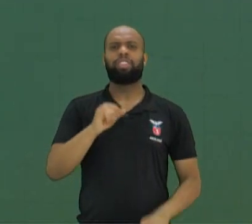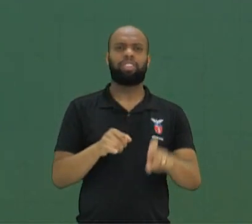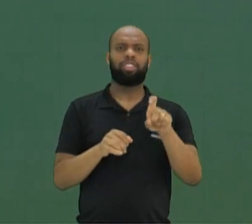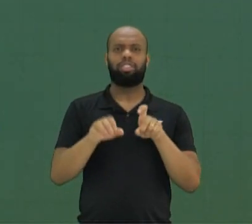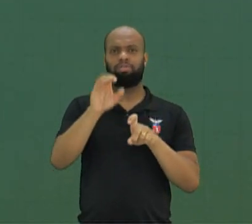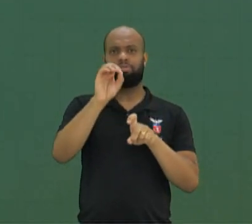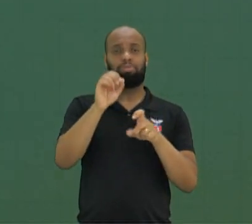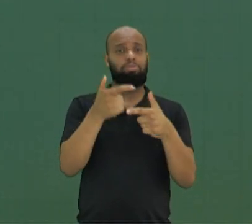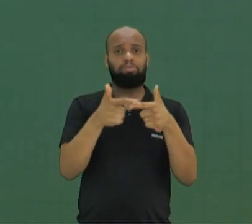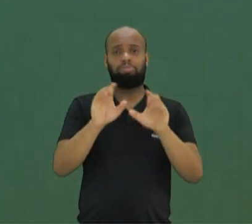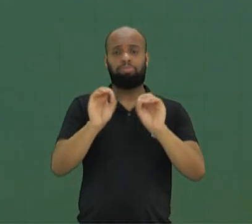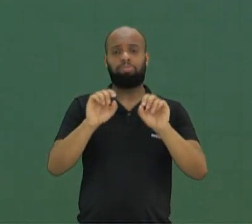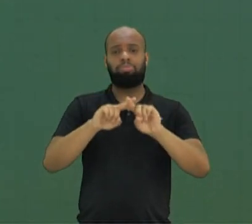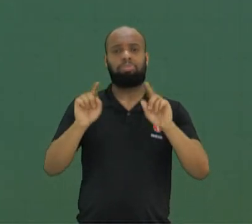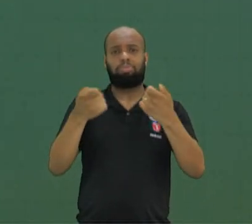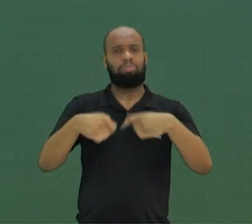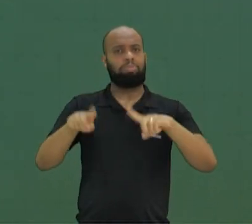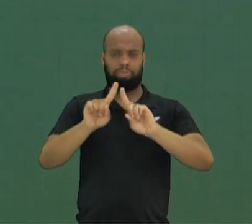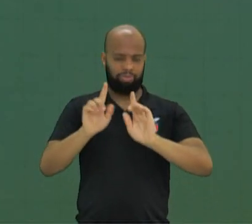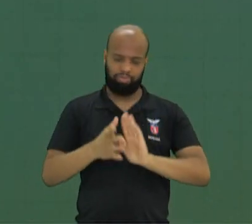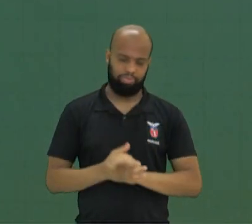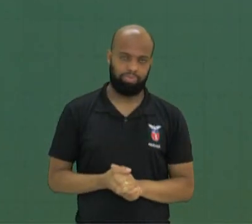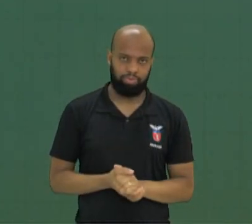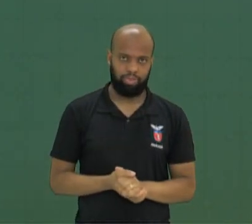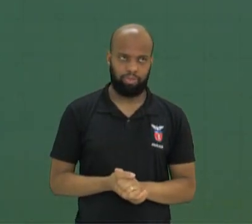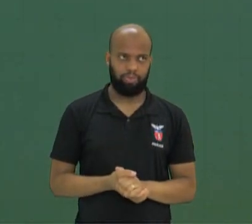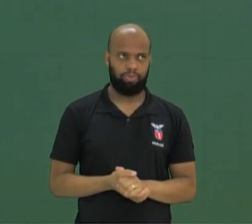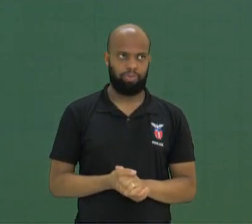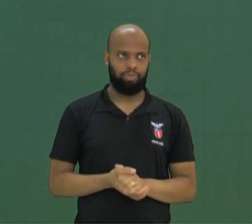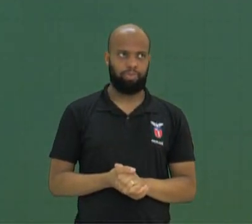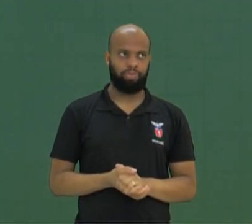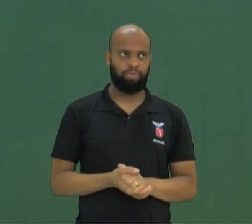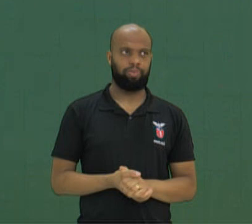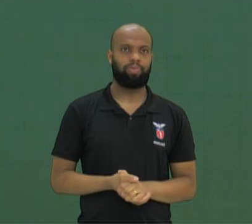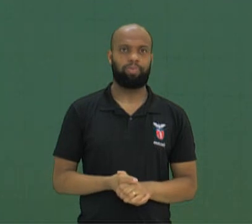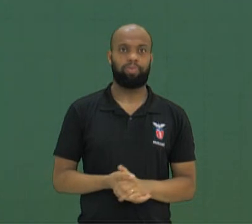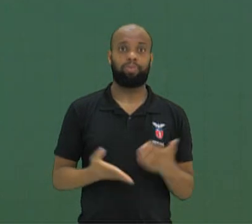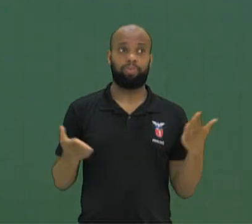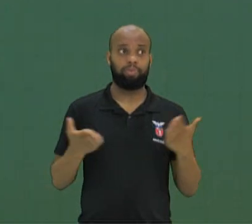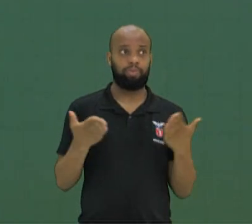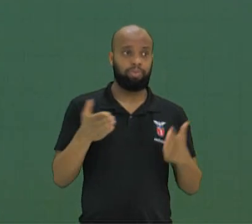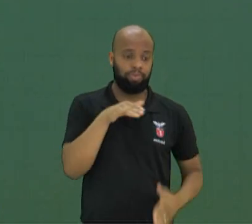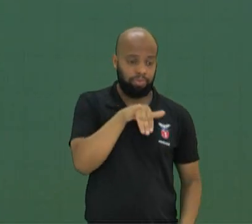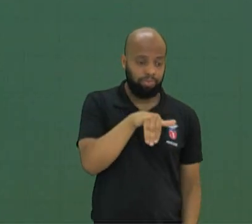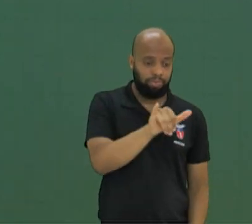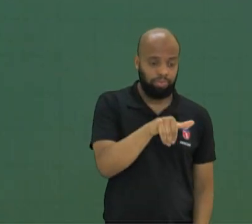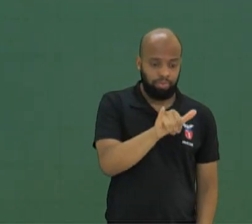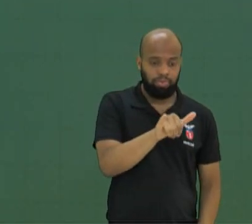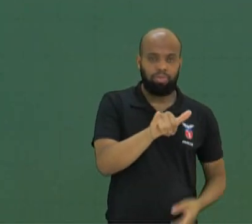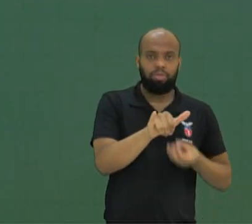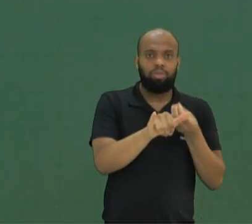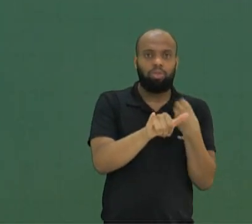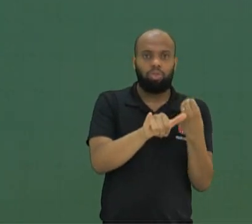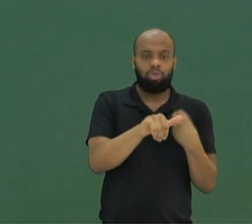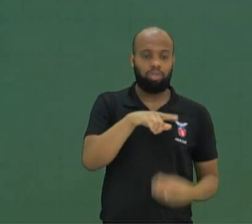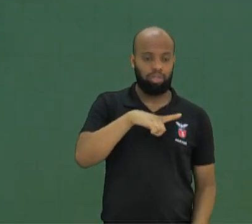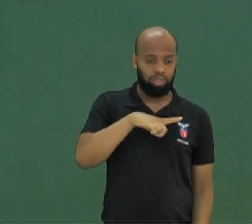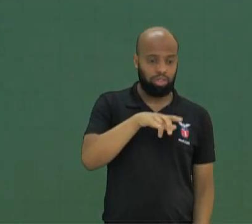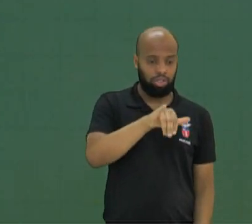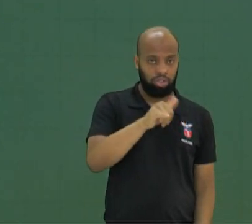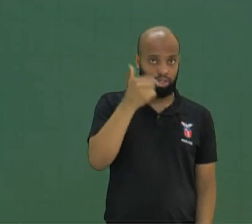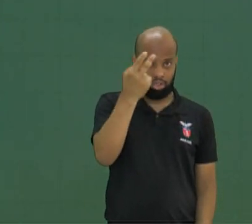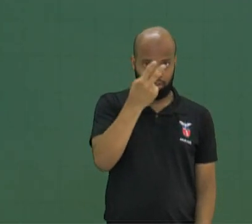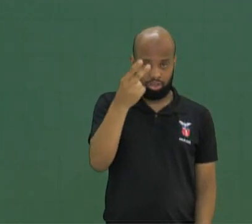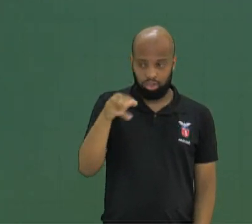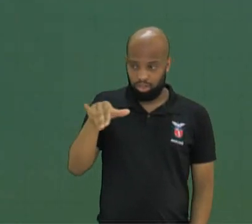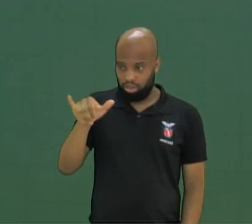problema? Não tem problema, mas a gente não usa fazer isso, certo? E o y, como é que fica? Eu tenho y ao quadrado e